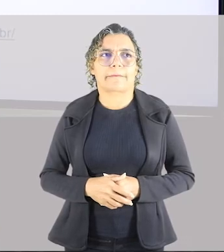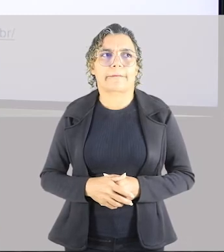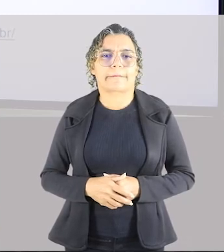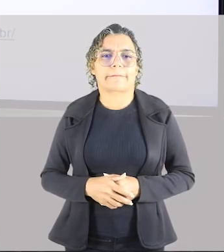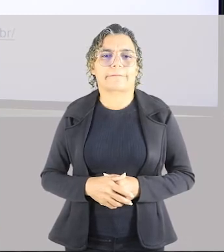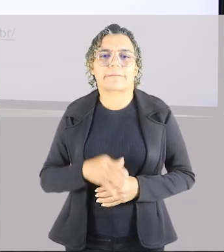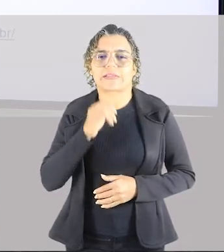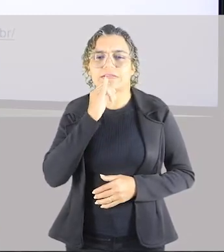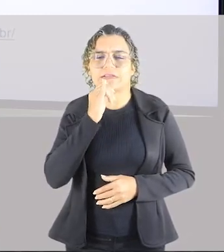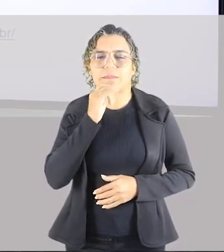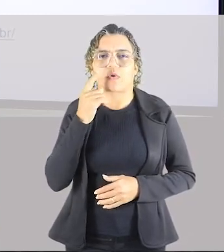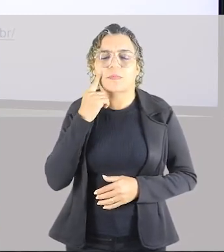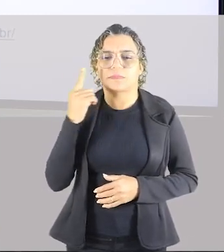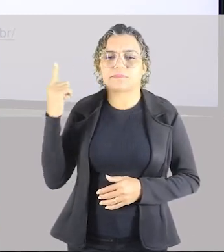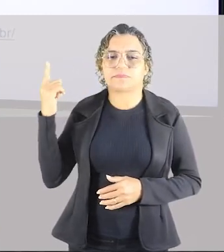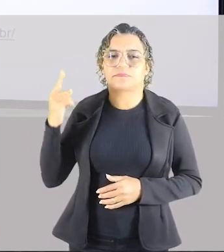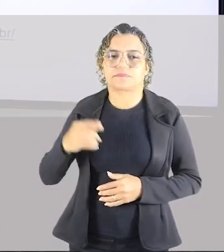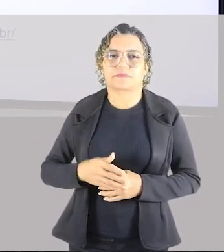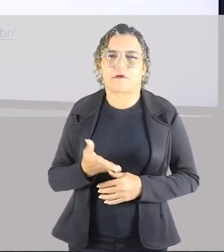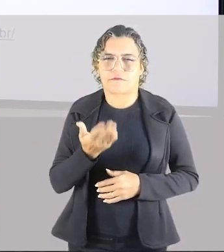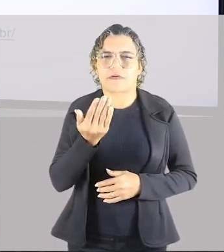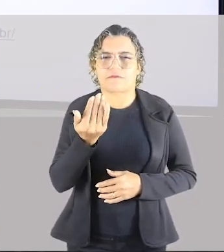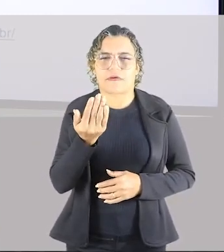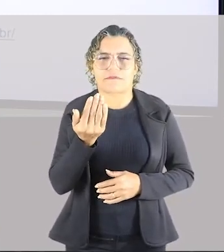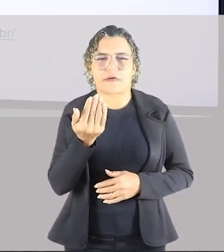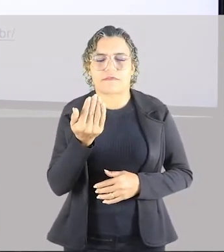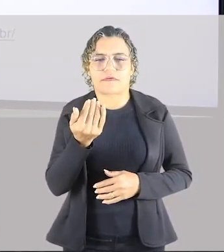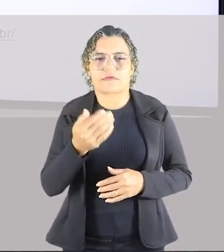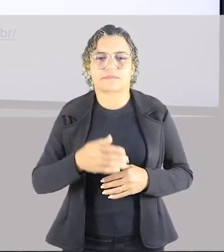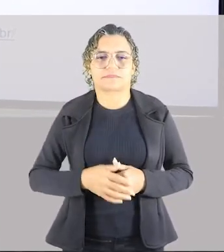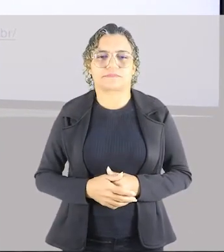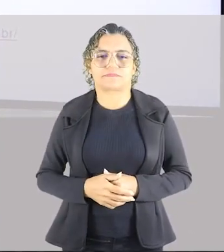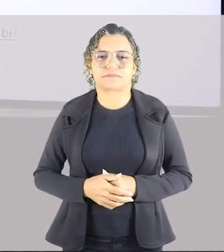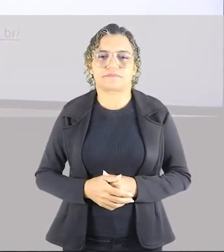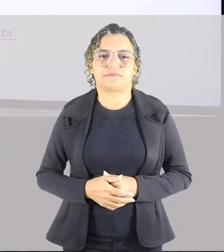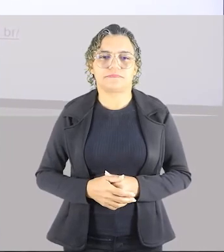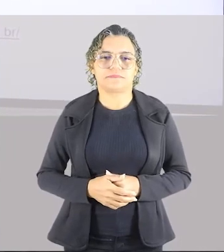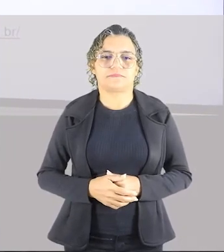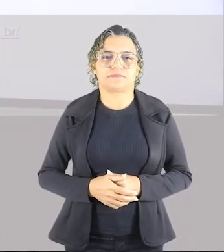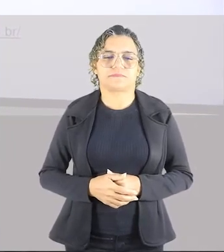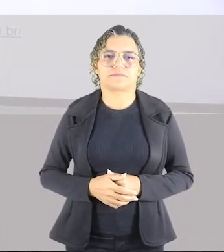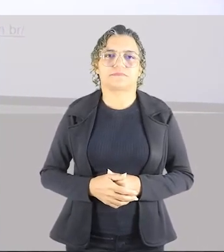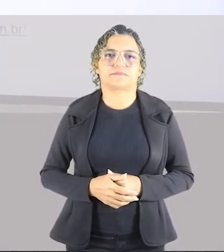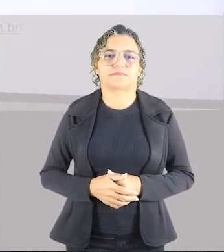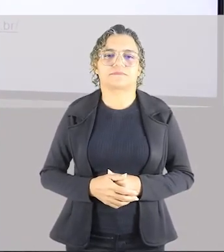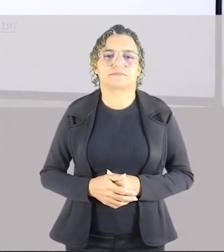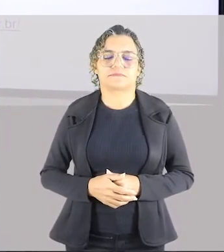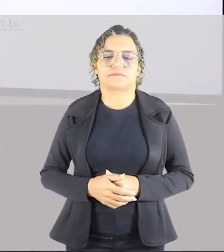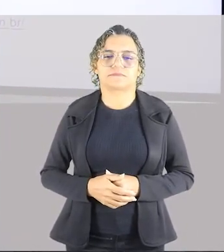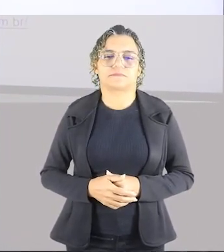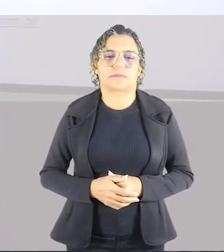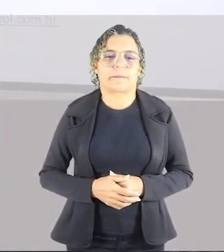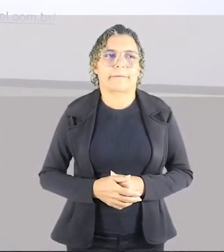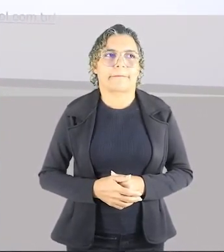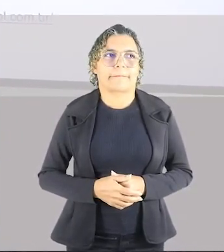voltando toda hora. Olha aqui, ó. Vem para cá, vem para cá, vem para cá. Vou botar bem aqui esse controle aqui.